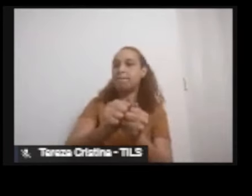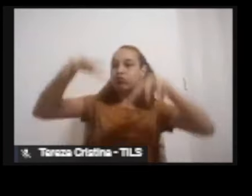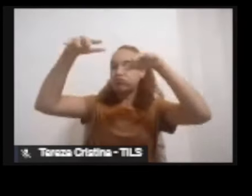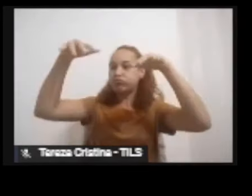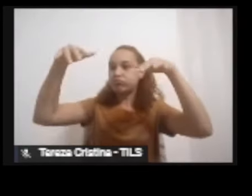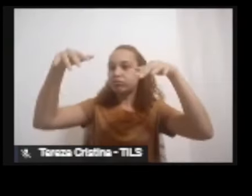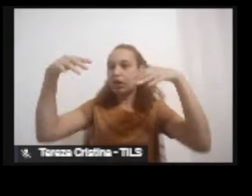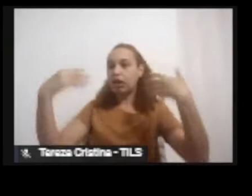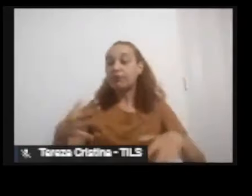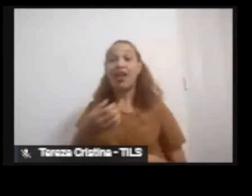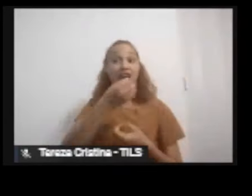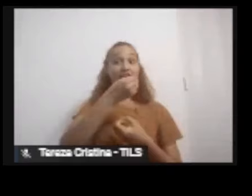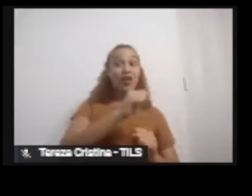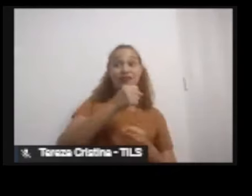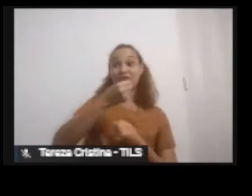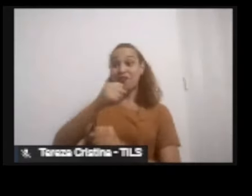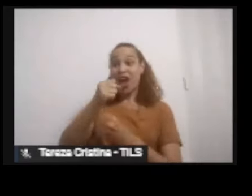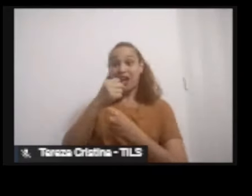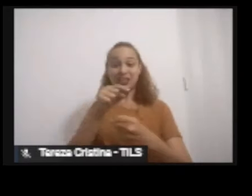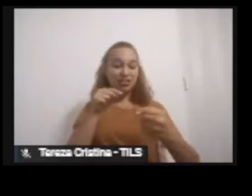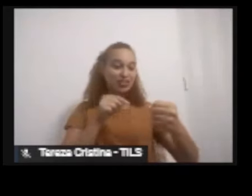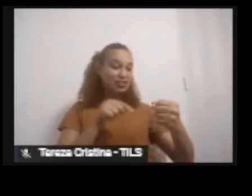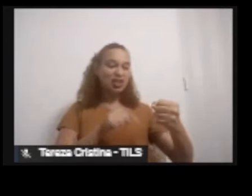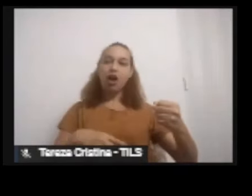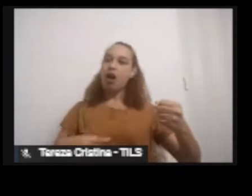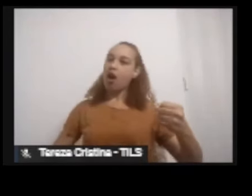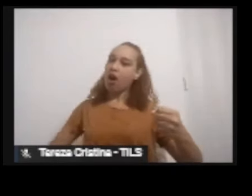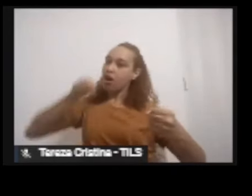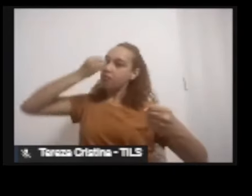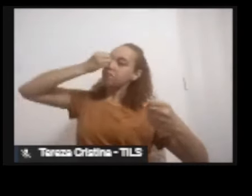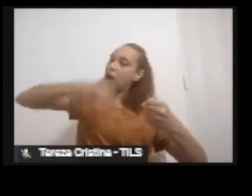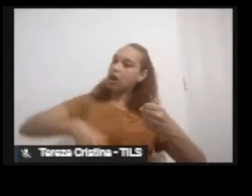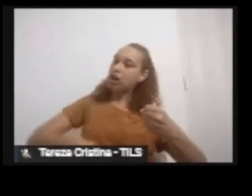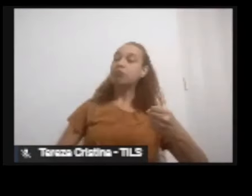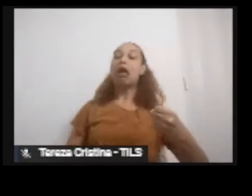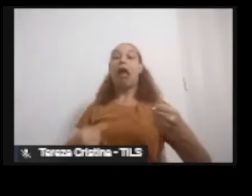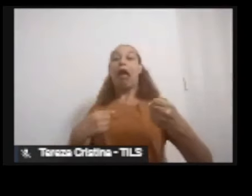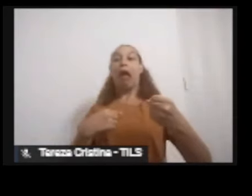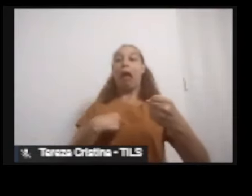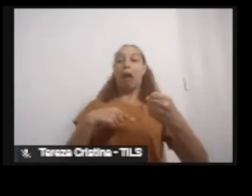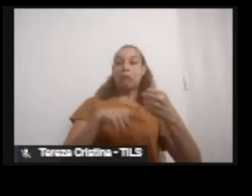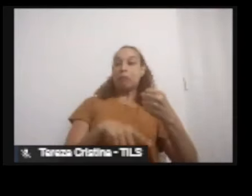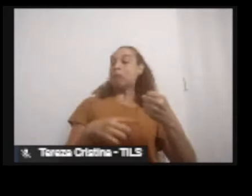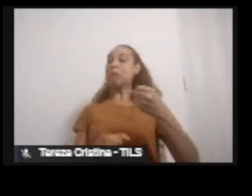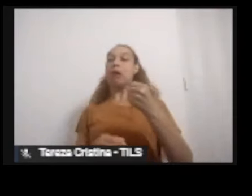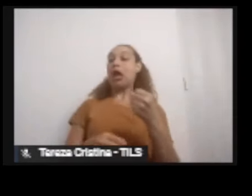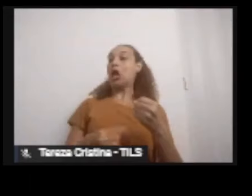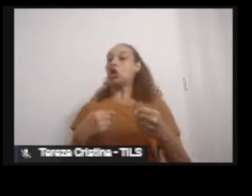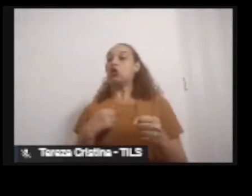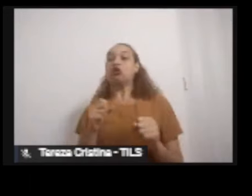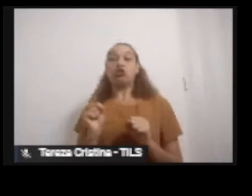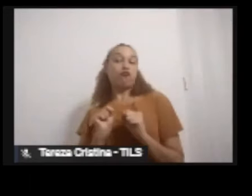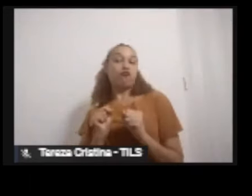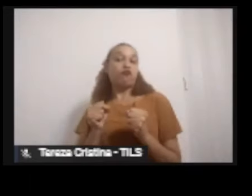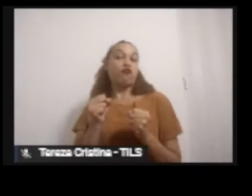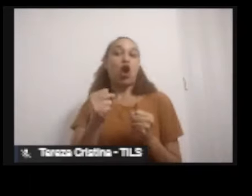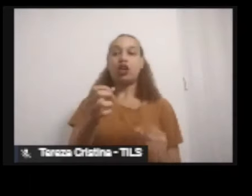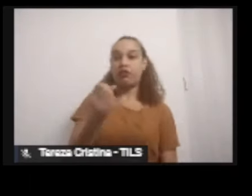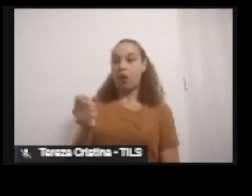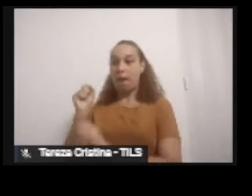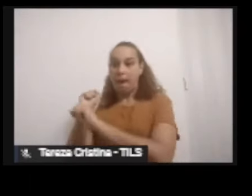A vassoura, que insolente, resolveu dar uma de valente, batendo seu cabo em quem não saísse